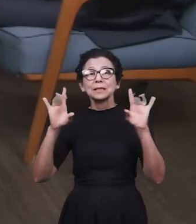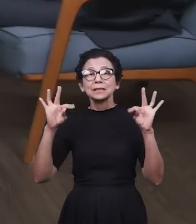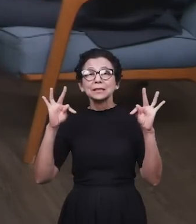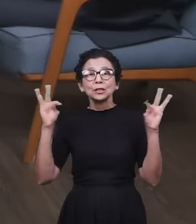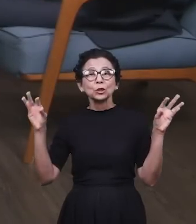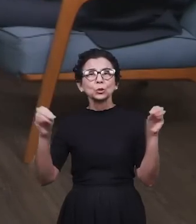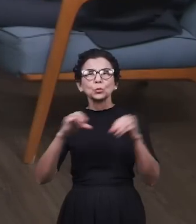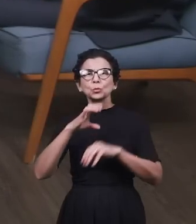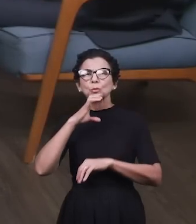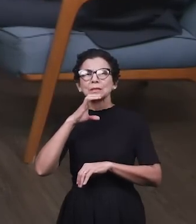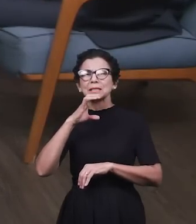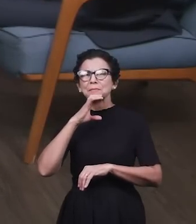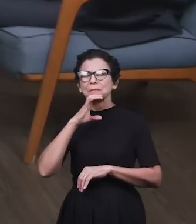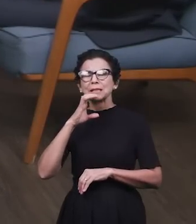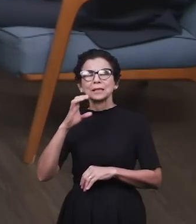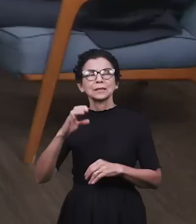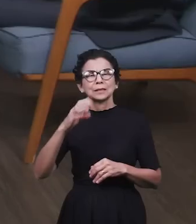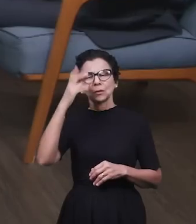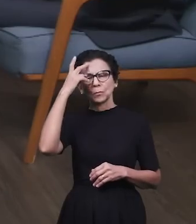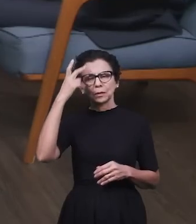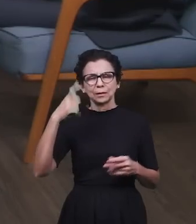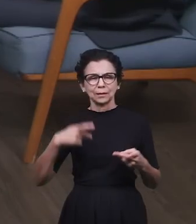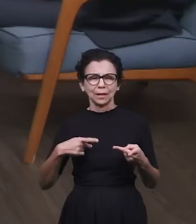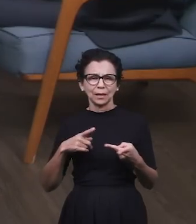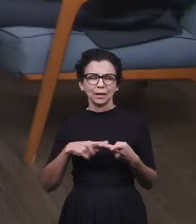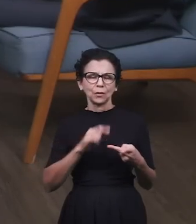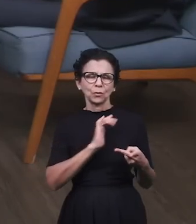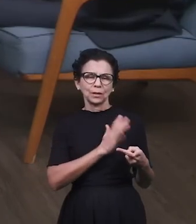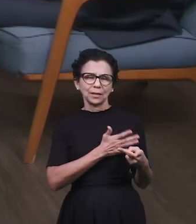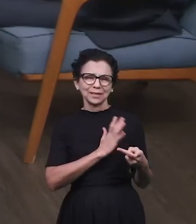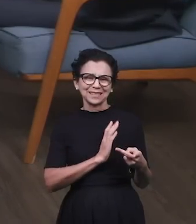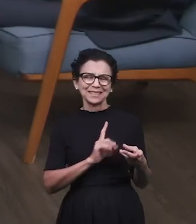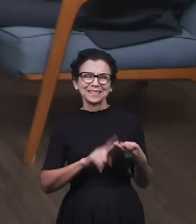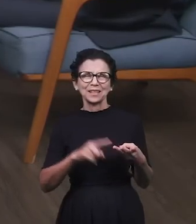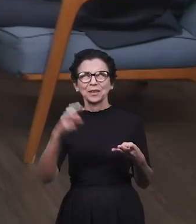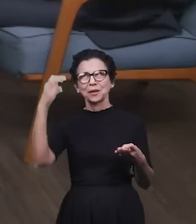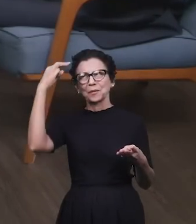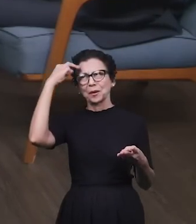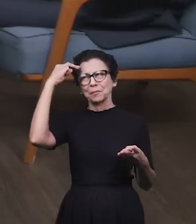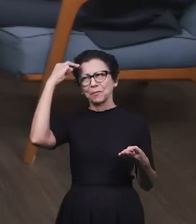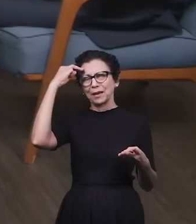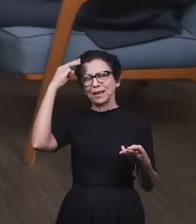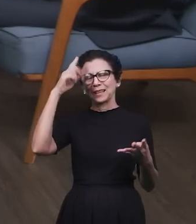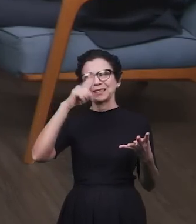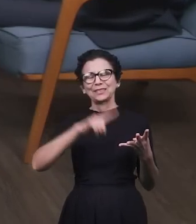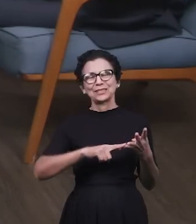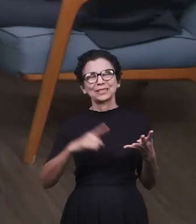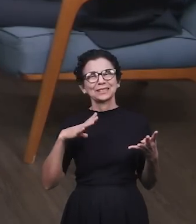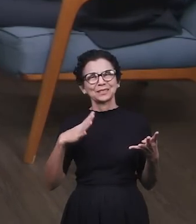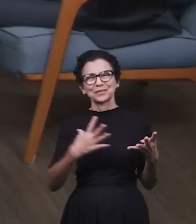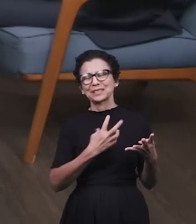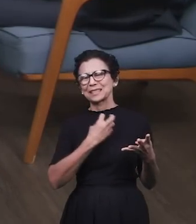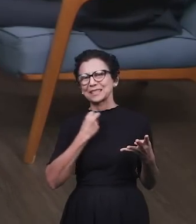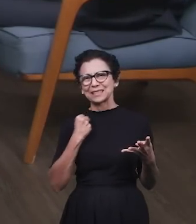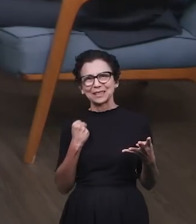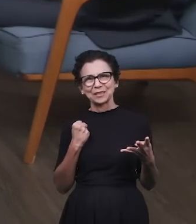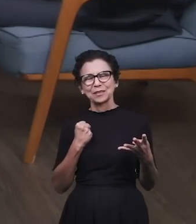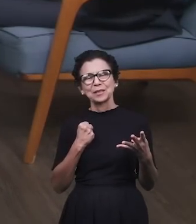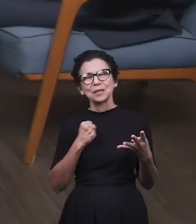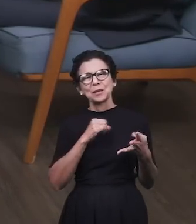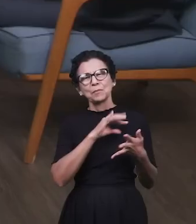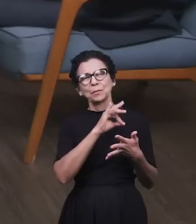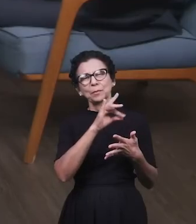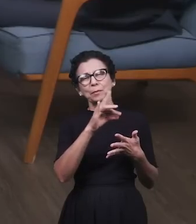Aliás, é especialista no ser humano, ele é especialista no coração do homem, ele é especialista na mente do homem, ele é especialista na salvação. Ele